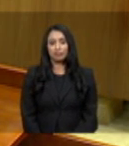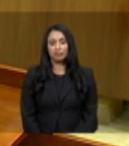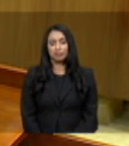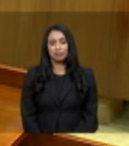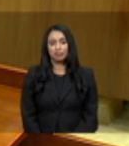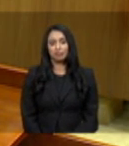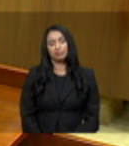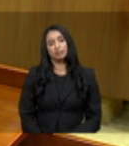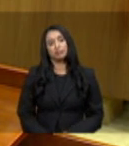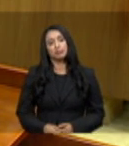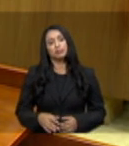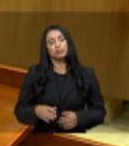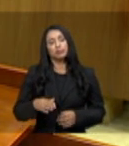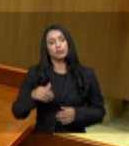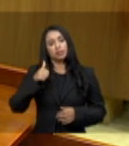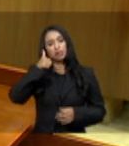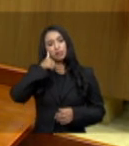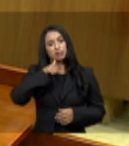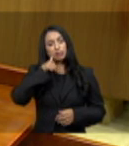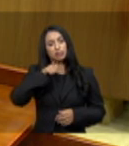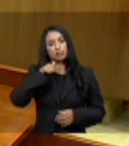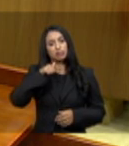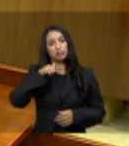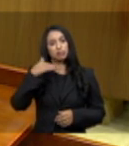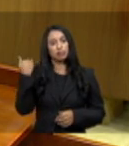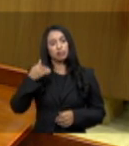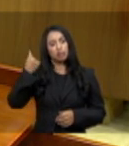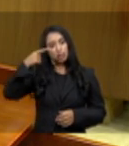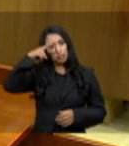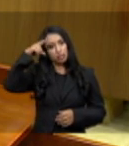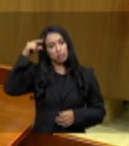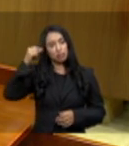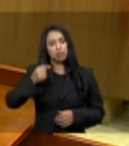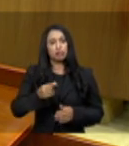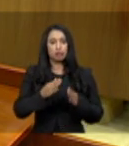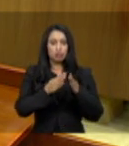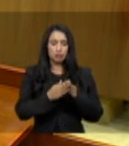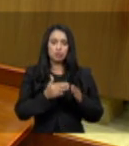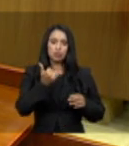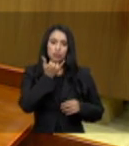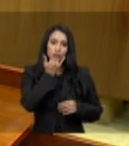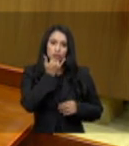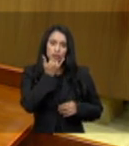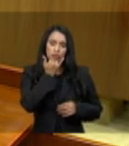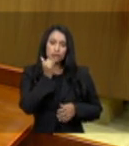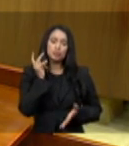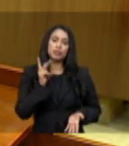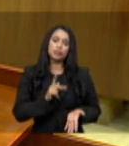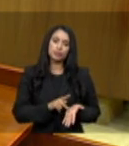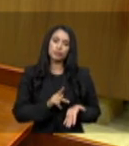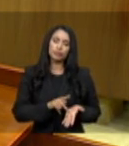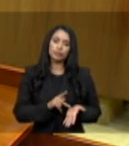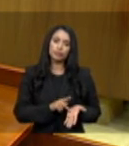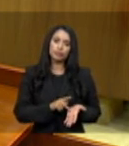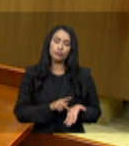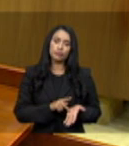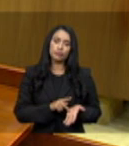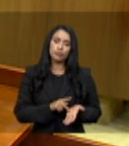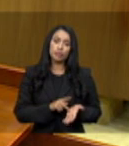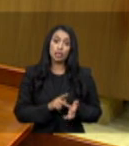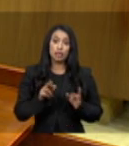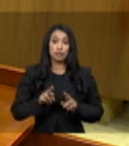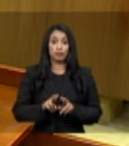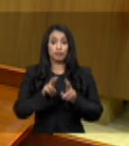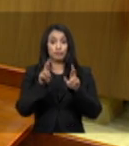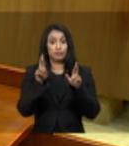do controle concentrado de uma vida es a rosa me consegue tais como é verdade mas na verdade aqui a situação é muito